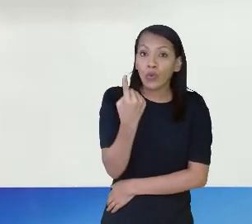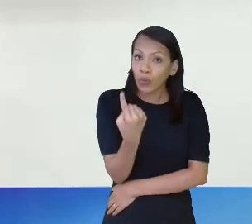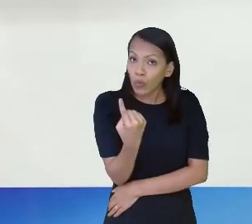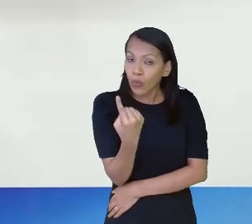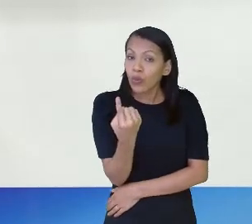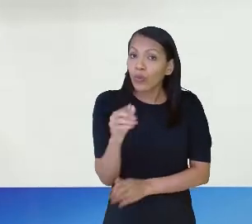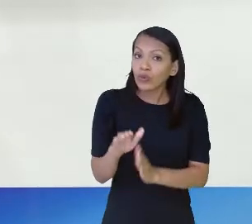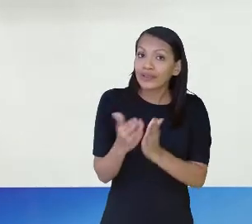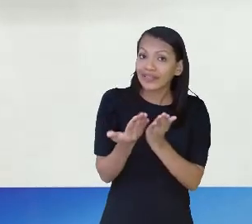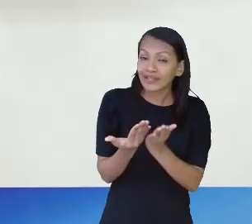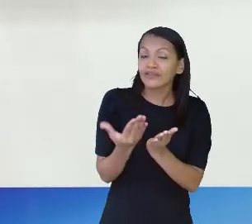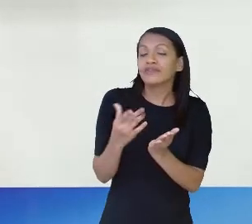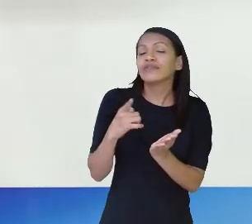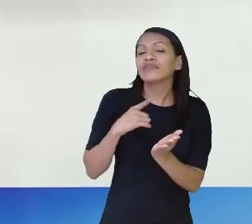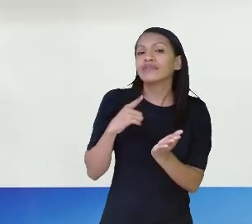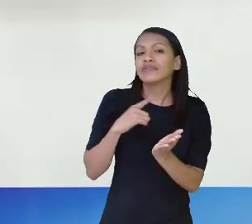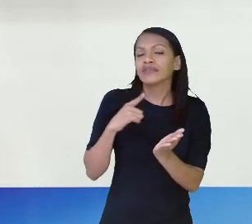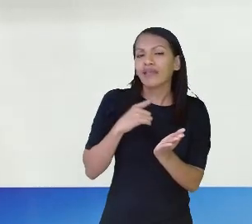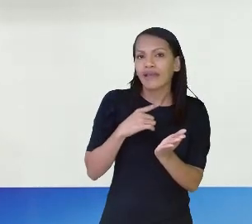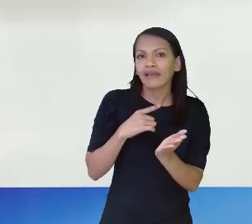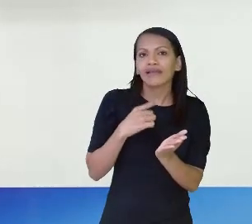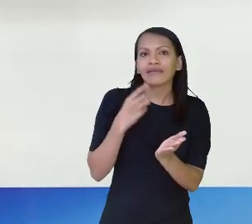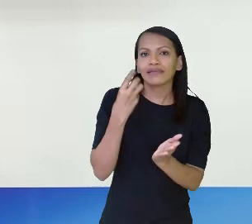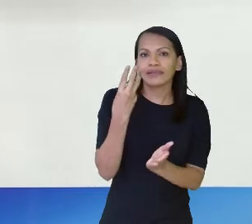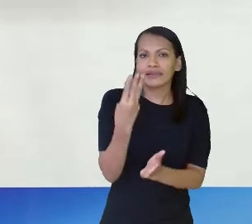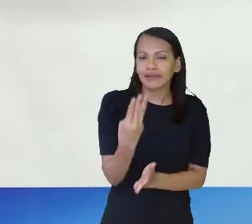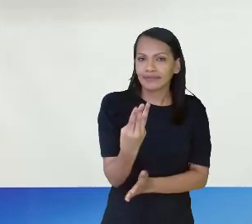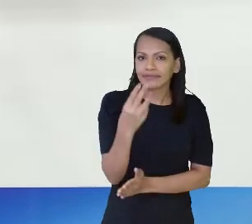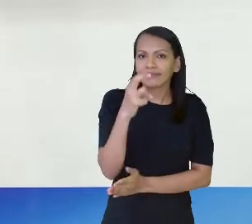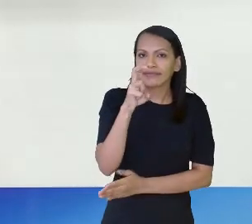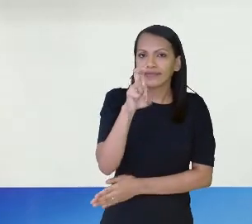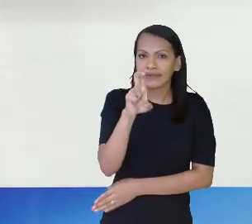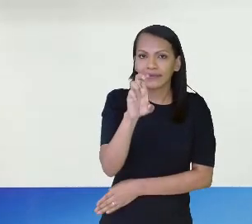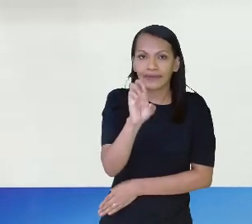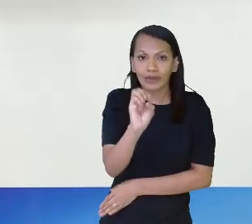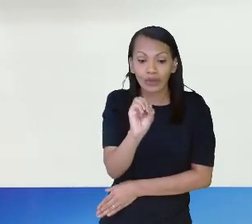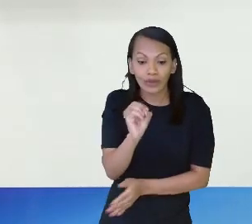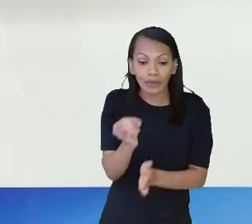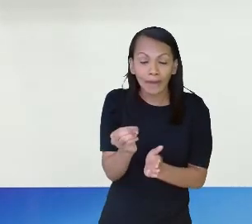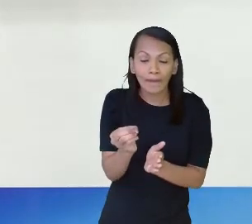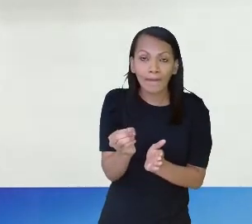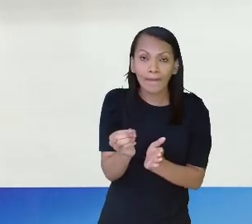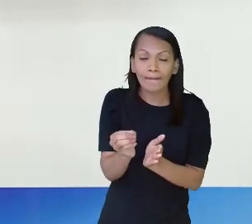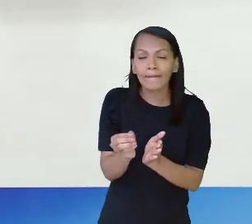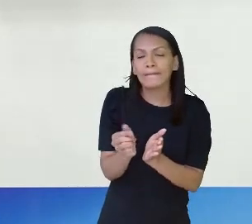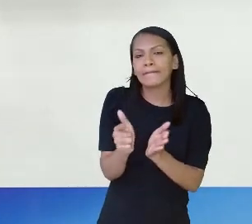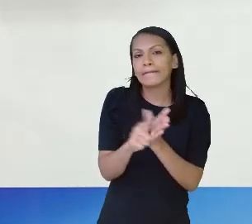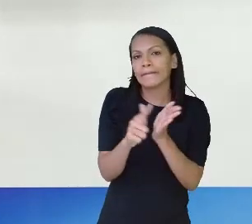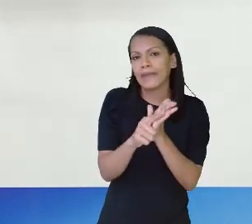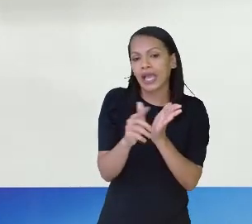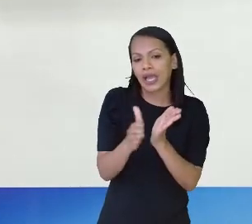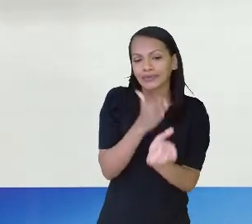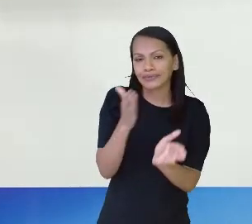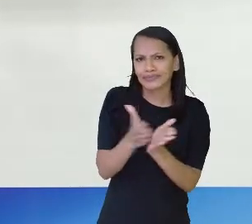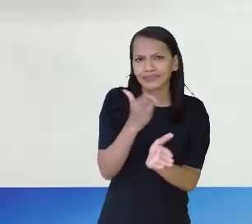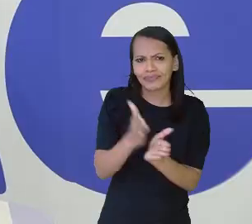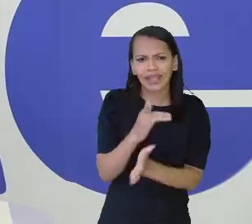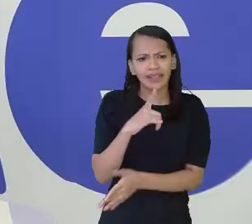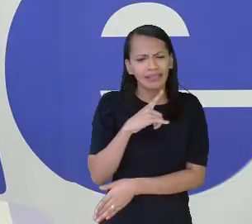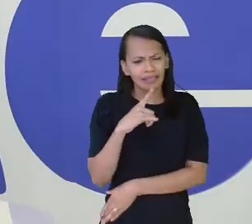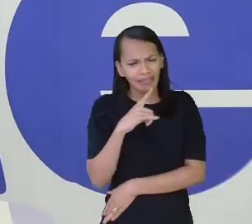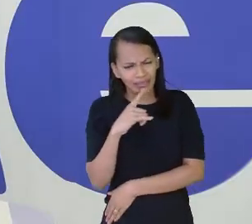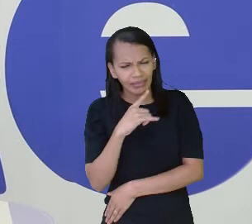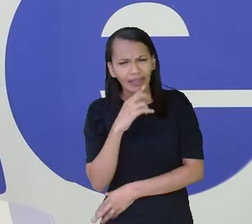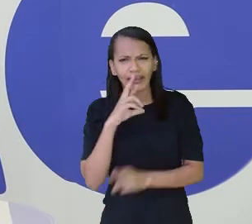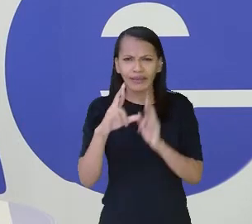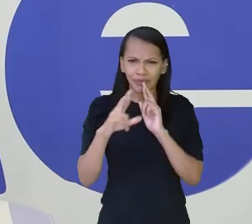levando em consideração que cada livro tem 350 páginas. E aí, professora, temos resposta? Para